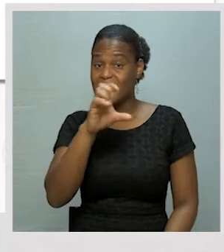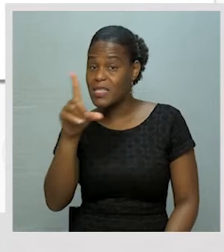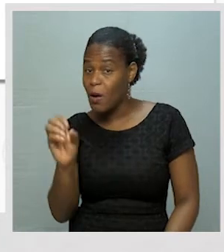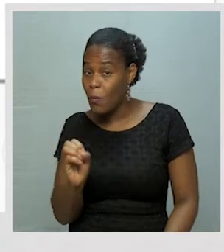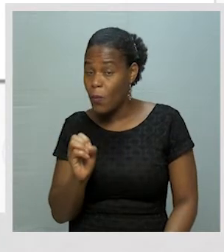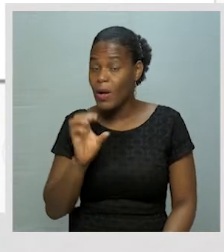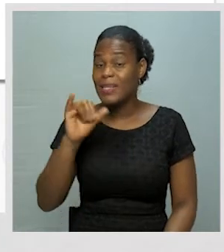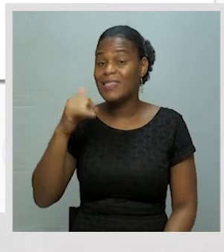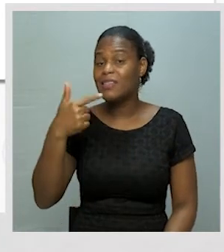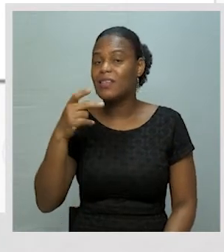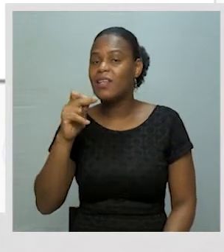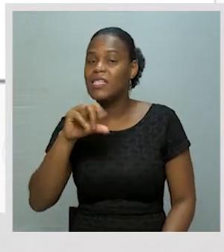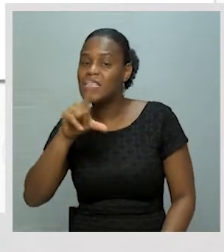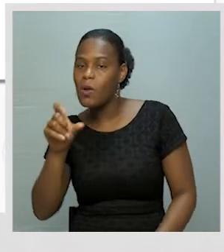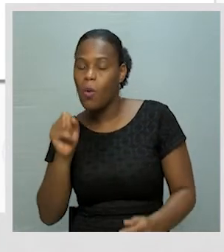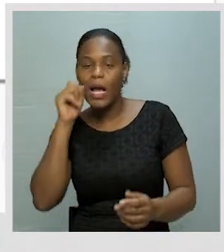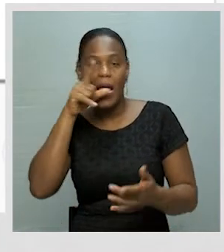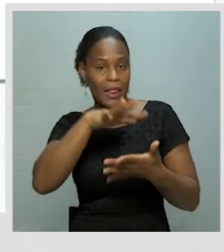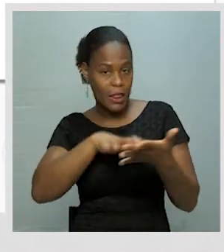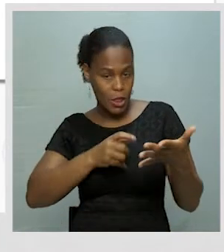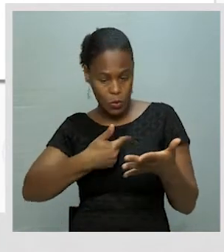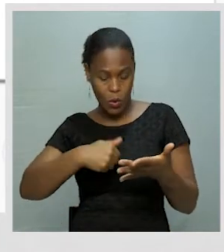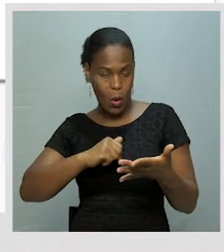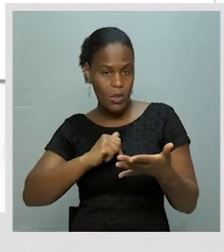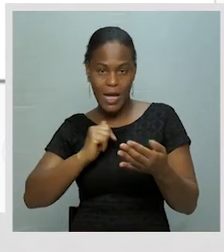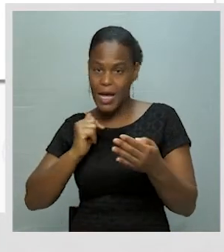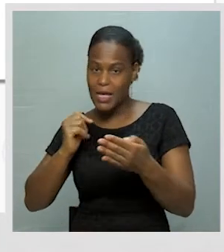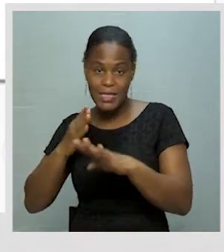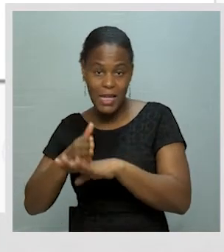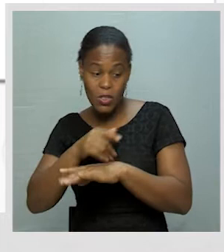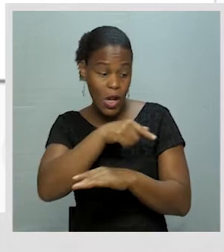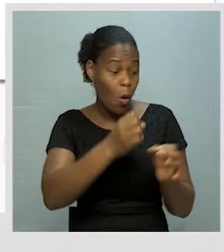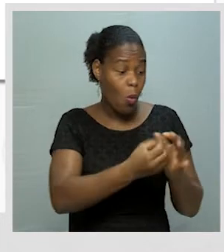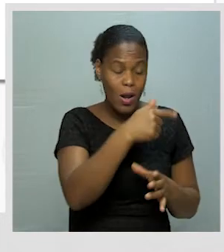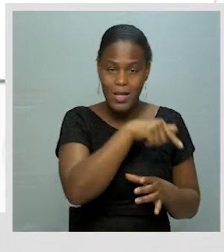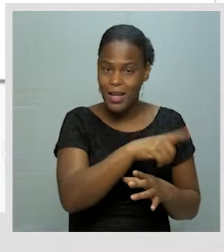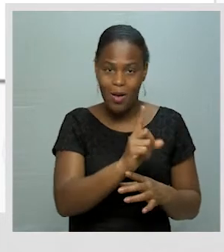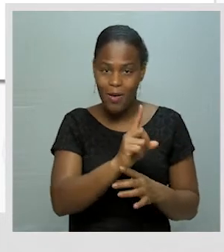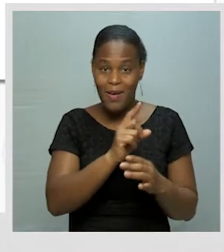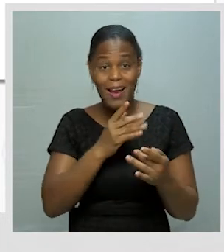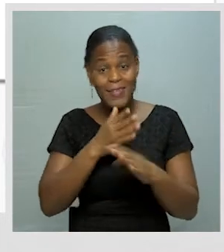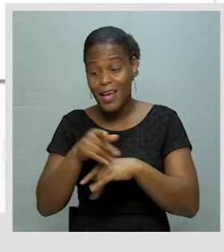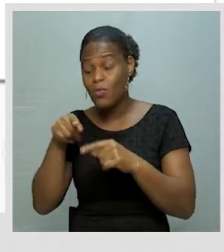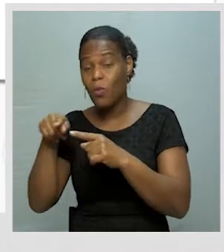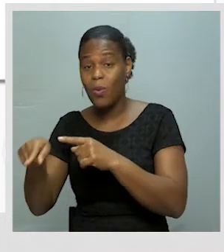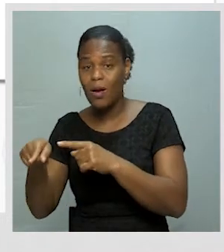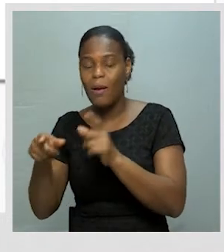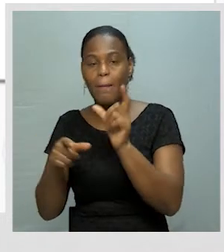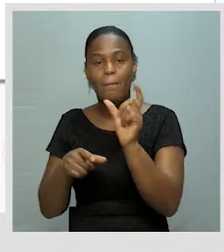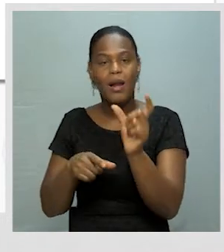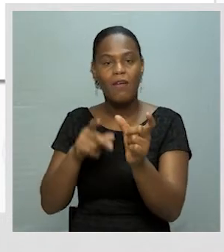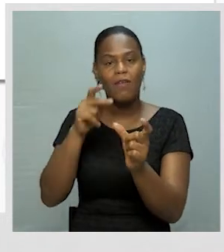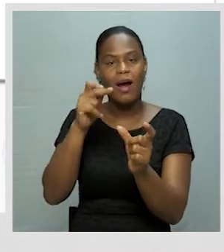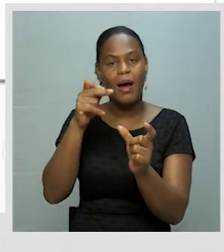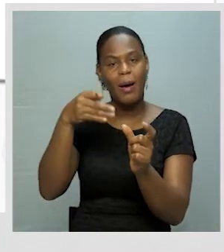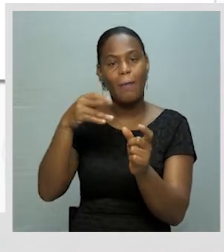nosso texto, sem que tenhamos tido acesso ao texto original, conforme eu expliquei. Aqui utilizamos a expressão latina apud,